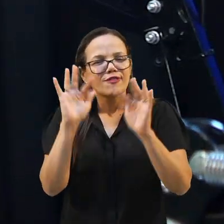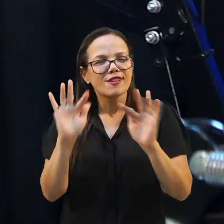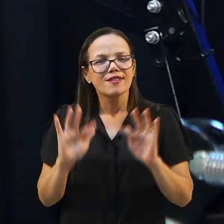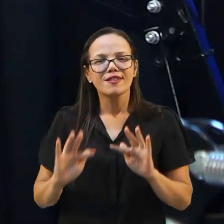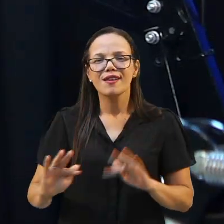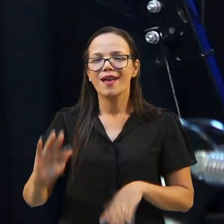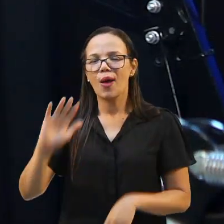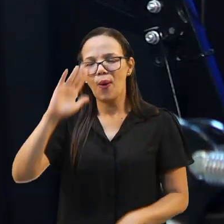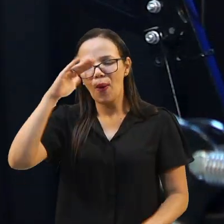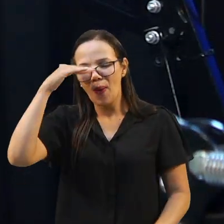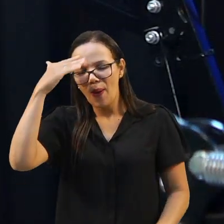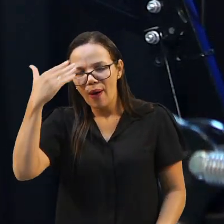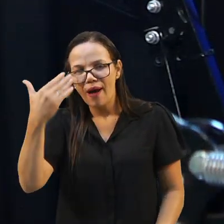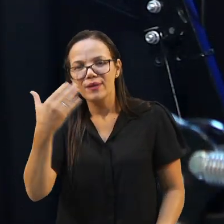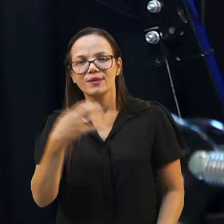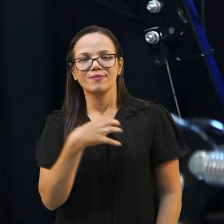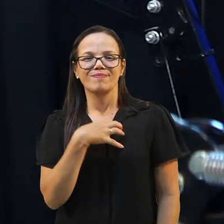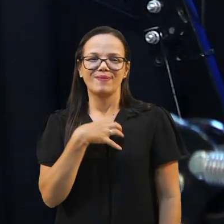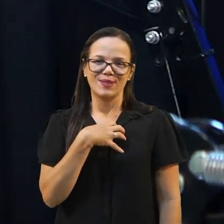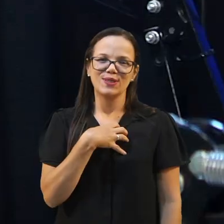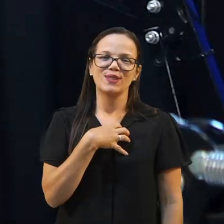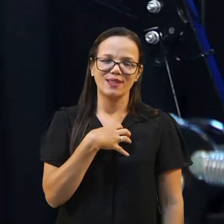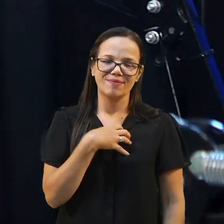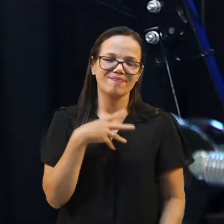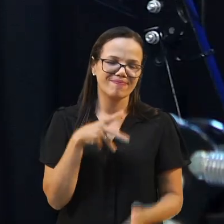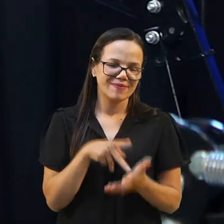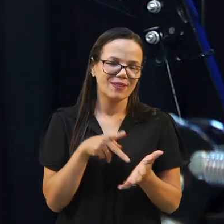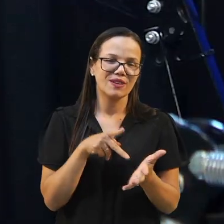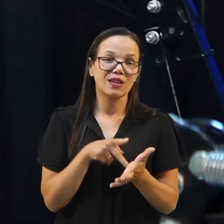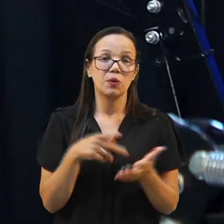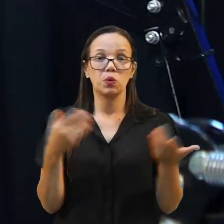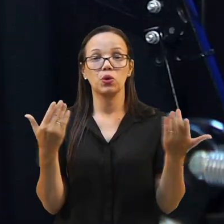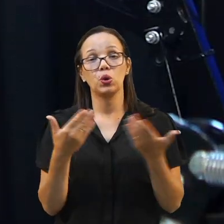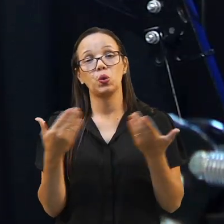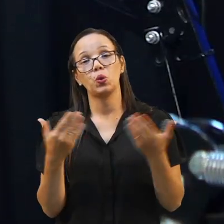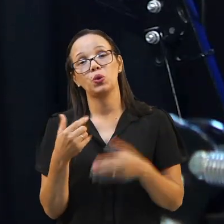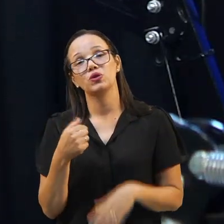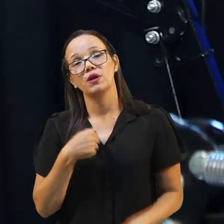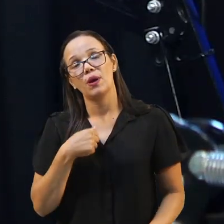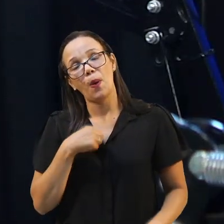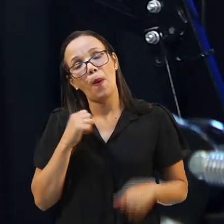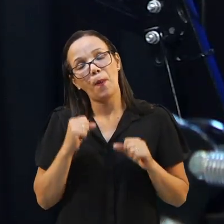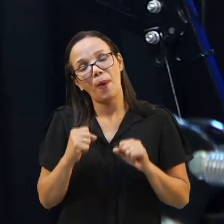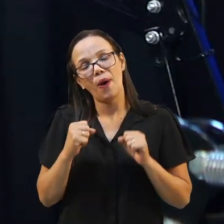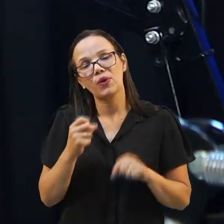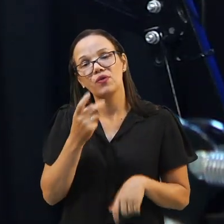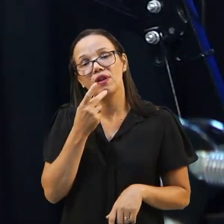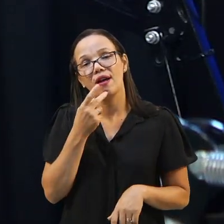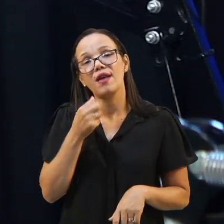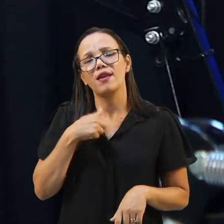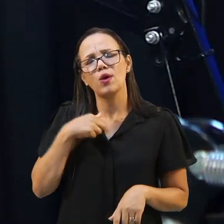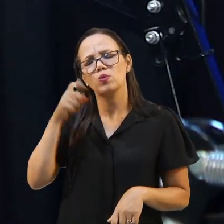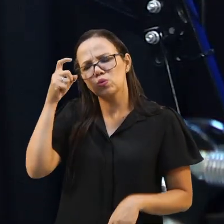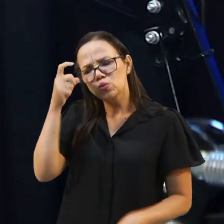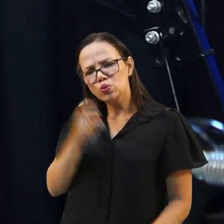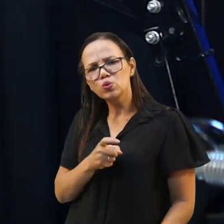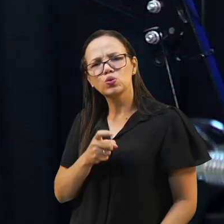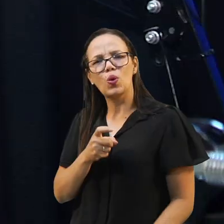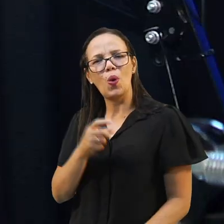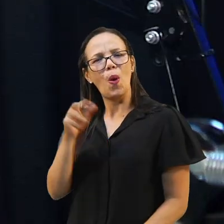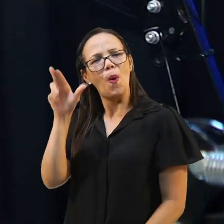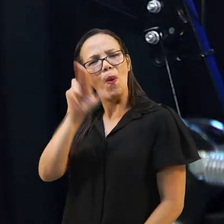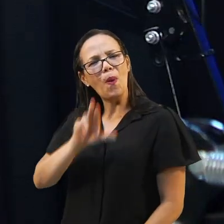com a designação, e hoje posso dizer, né, que eu sou